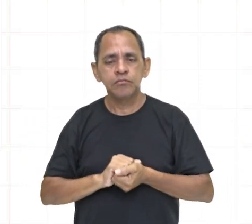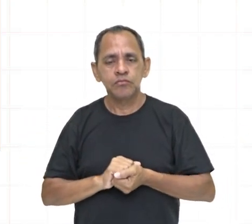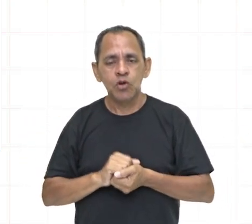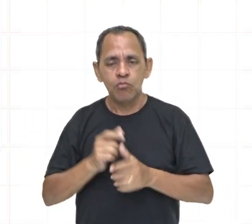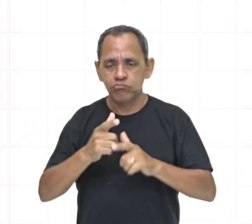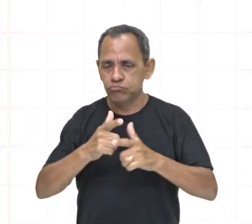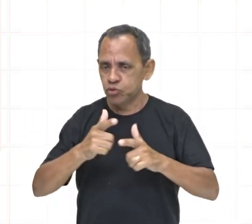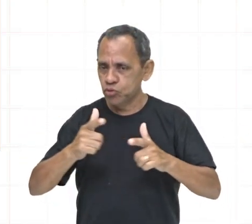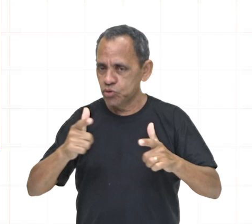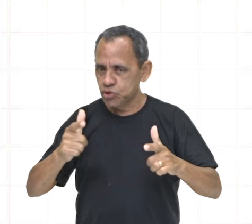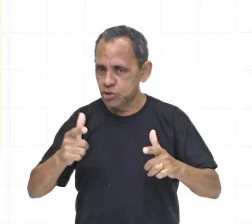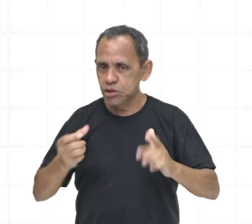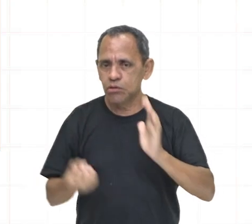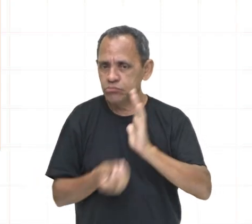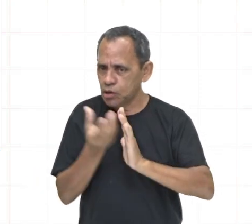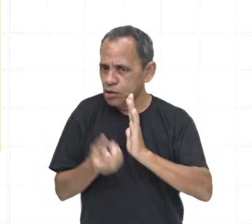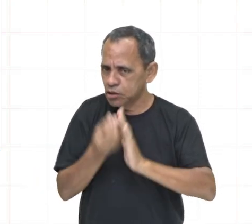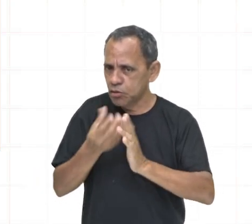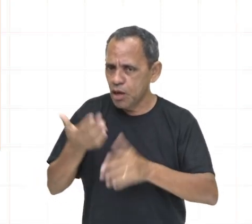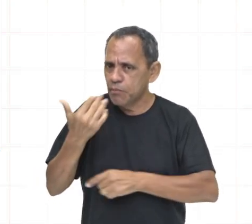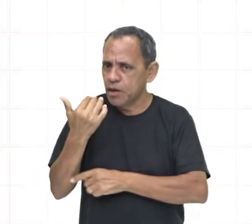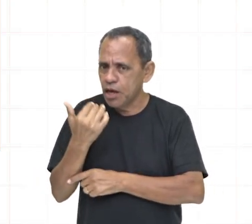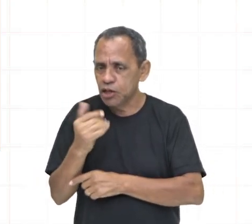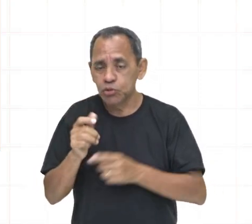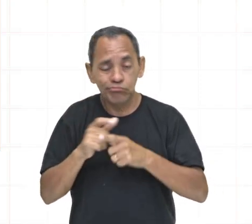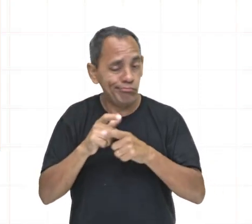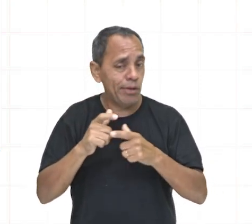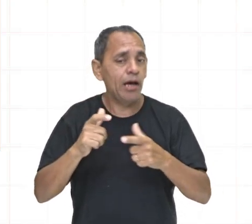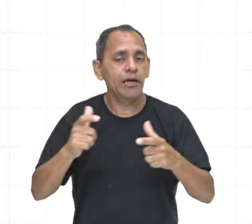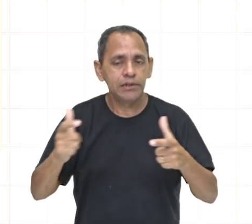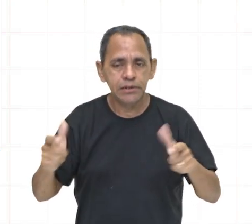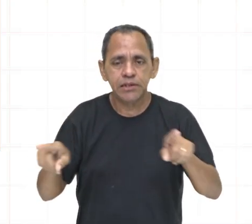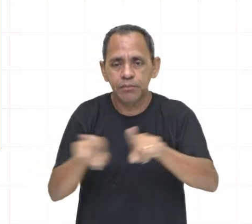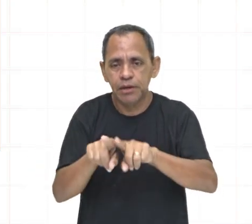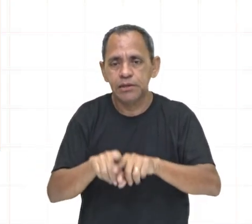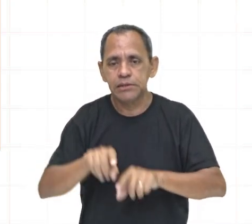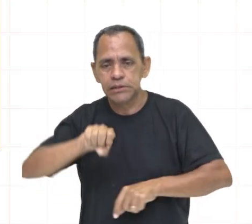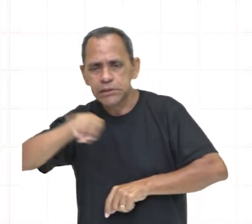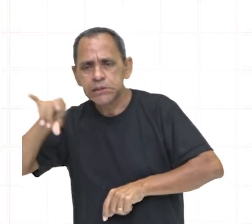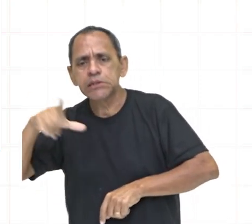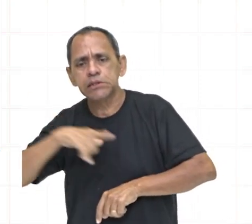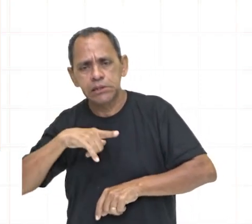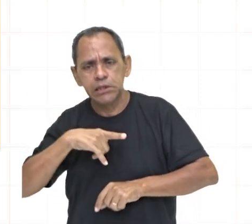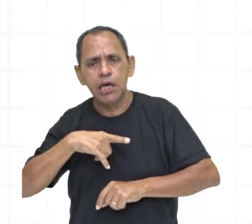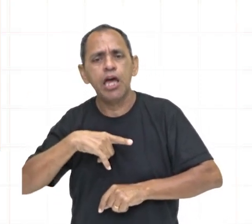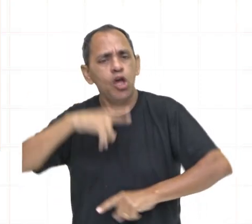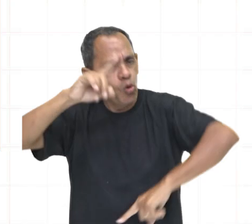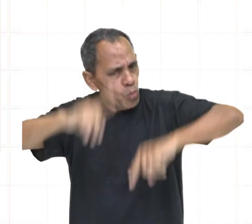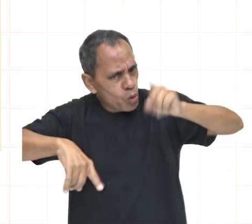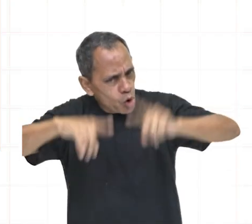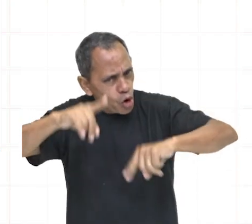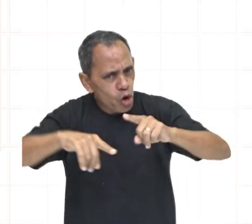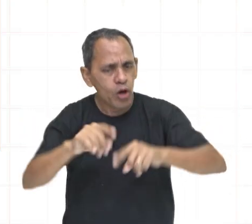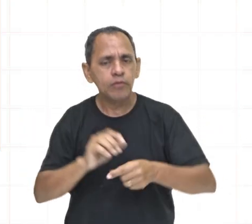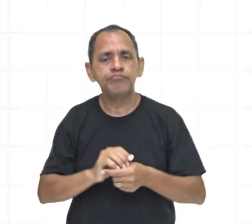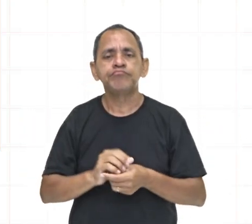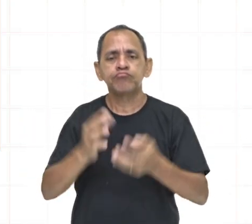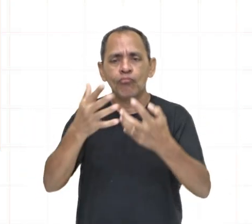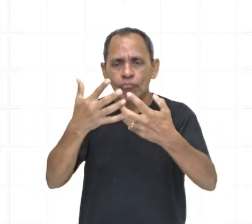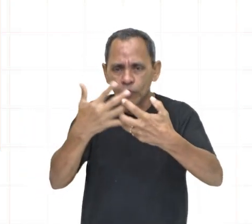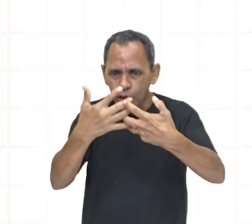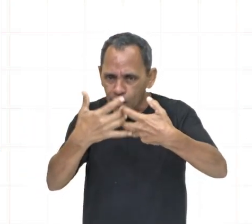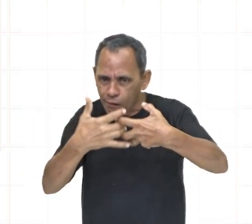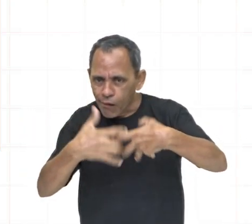produzisse mais alimentos. Por quê? Se tem um maquinário, né, a quantidade ela acaba sendo maior. Porém, as pessoas elas começam